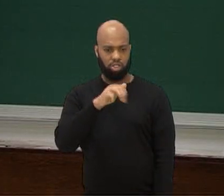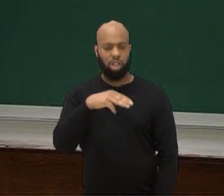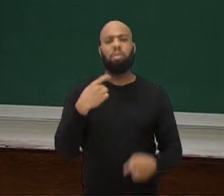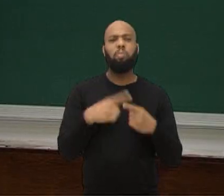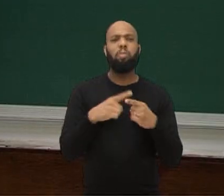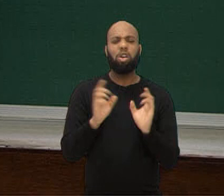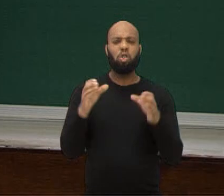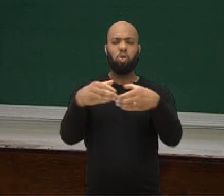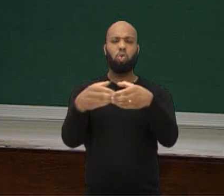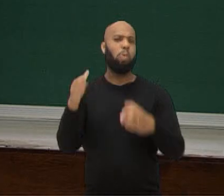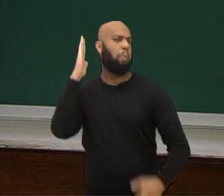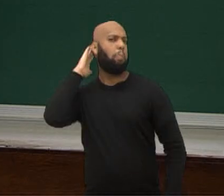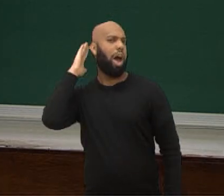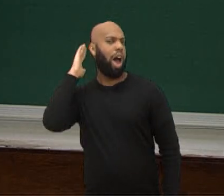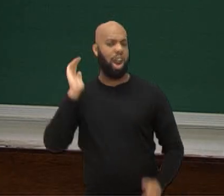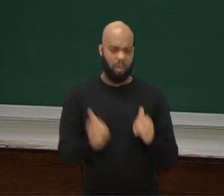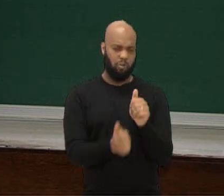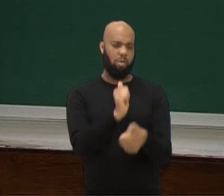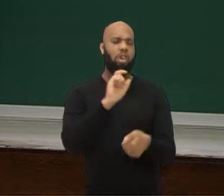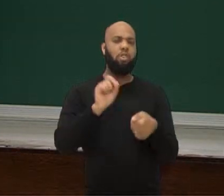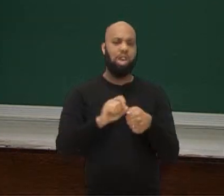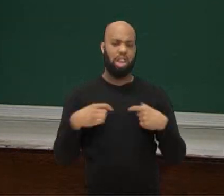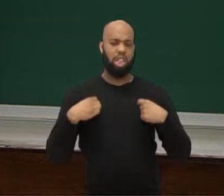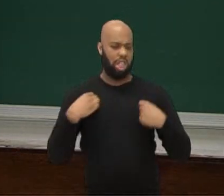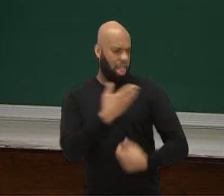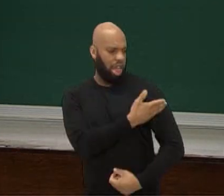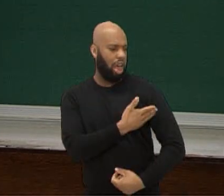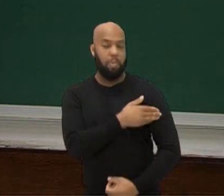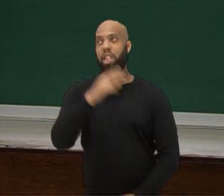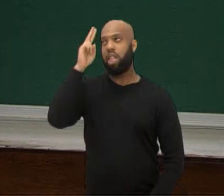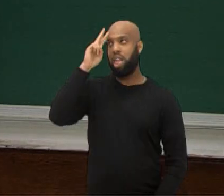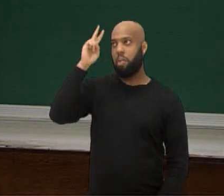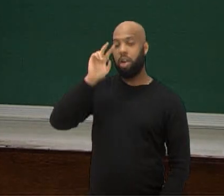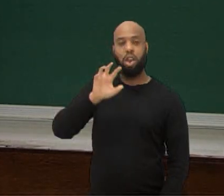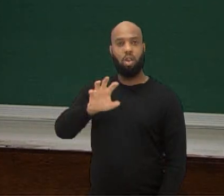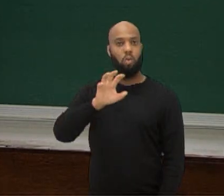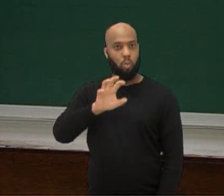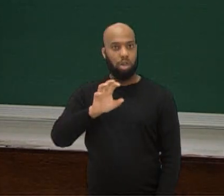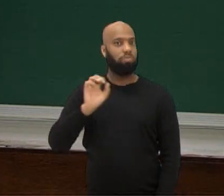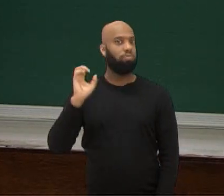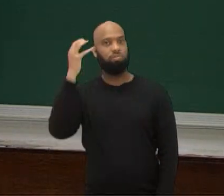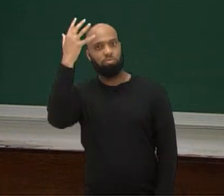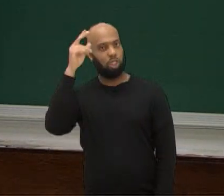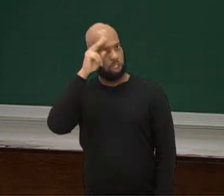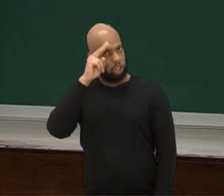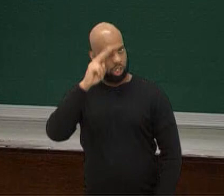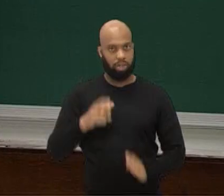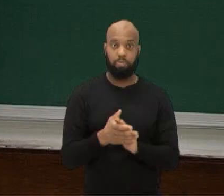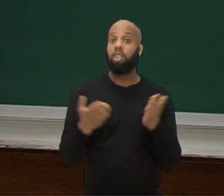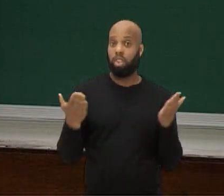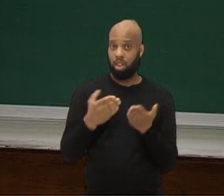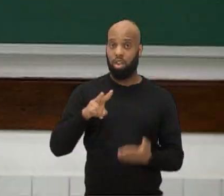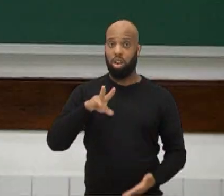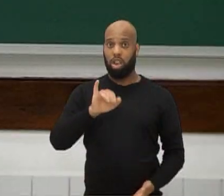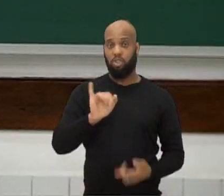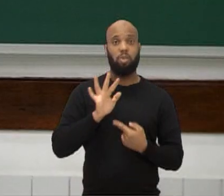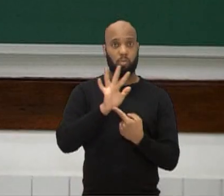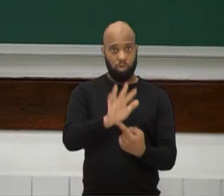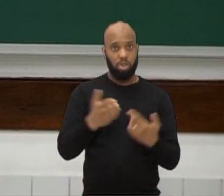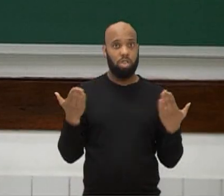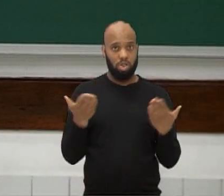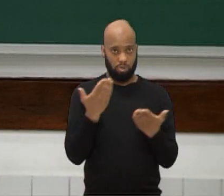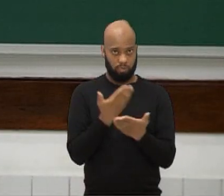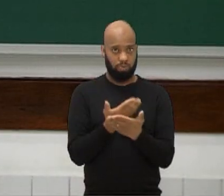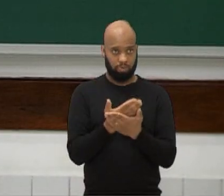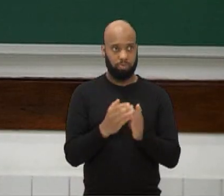decidiu fazer uma camisa especialmente relembrando desse fato histórico? Então, é isso que nós vamos abordar na aula